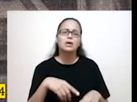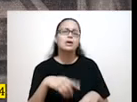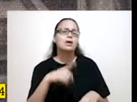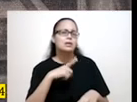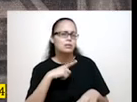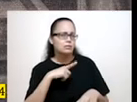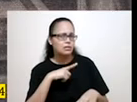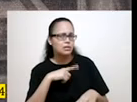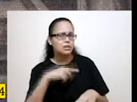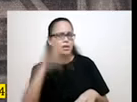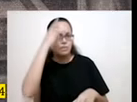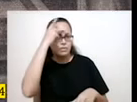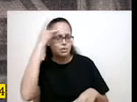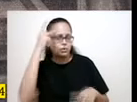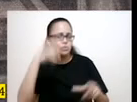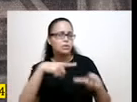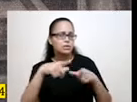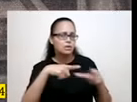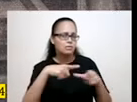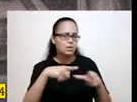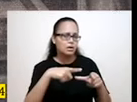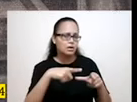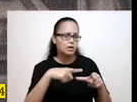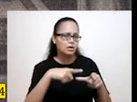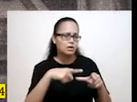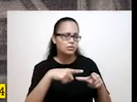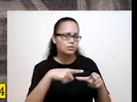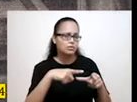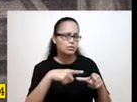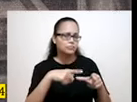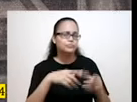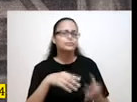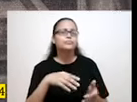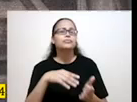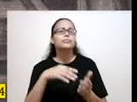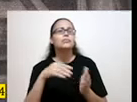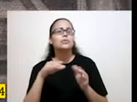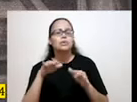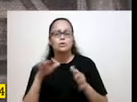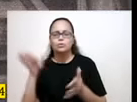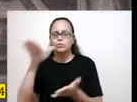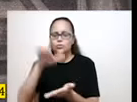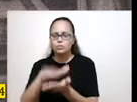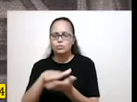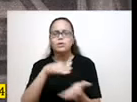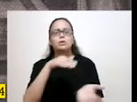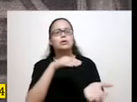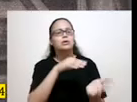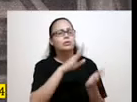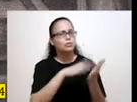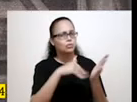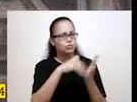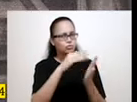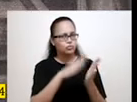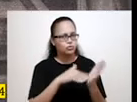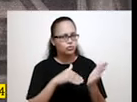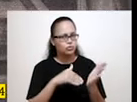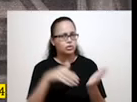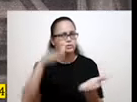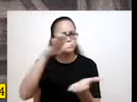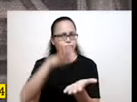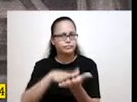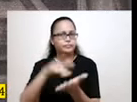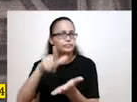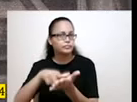móveis, outros cobrindo essas placas com tinta. Um prensando a placa sobre a folha